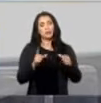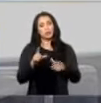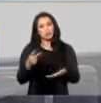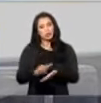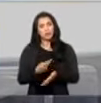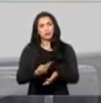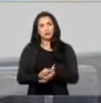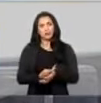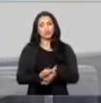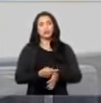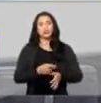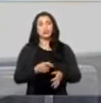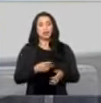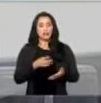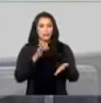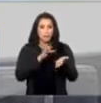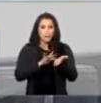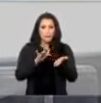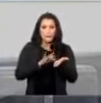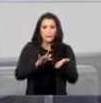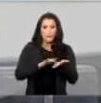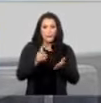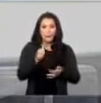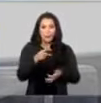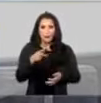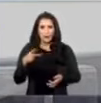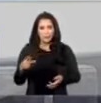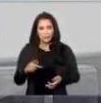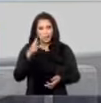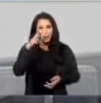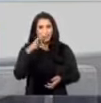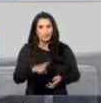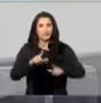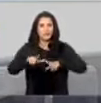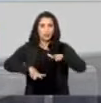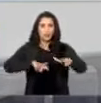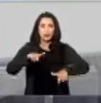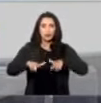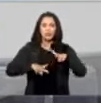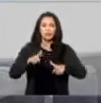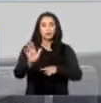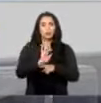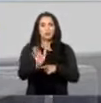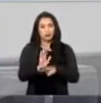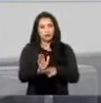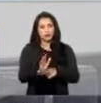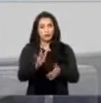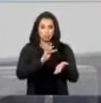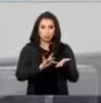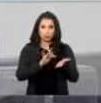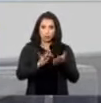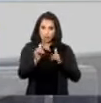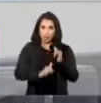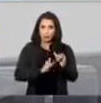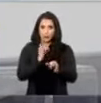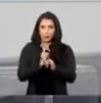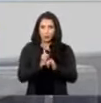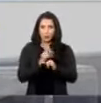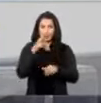possam entrar nos seus aplicativos e ver a produção brasileira. E assim as pessoas vão viver graças aos aplicativos de internet, porque